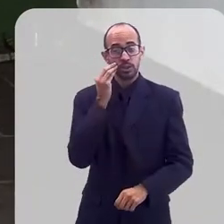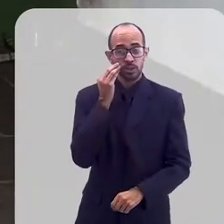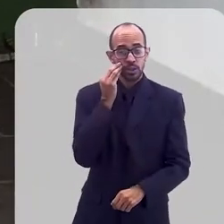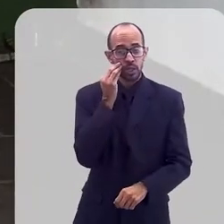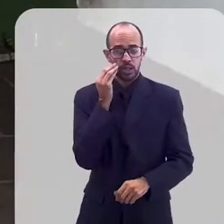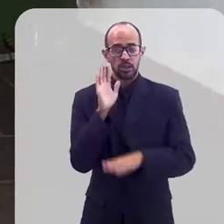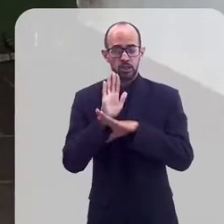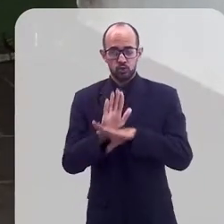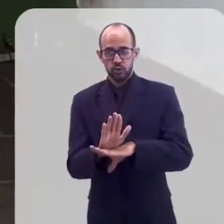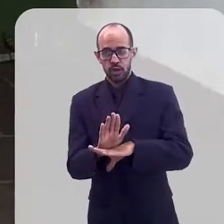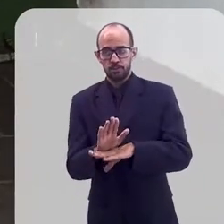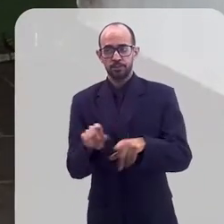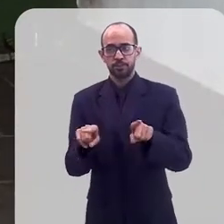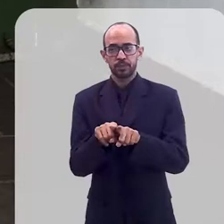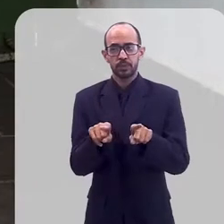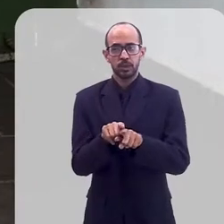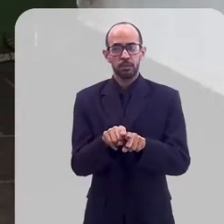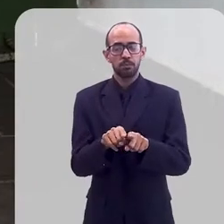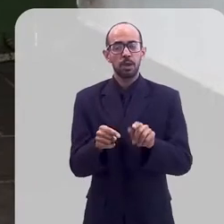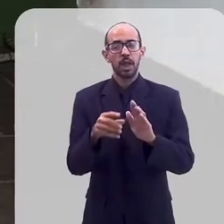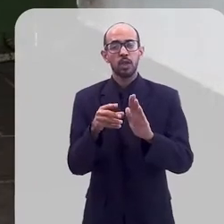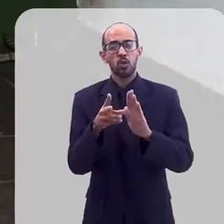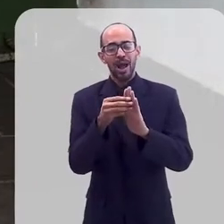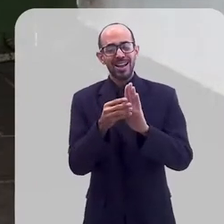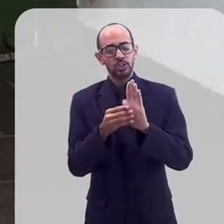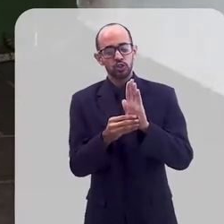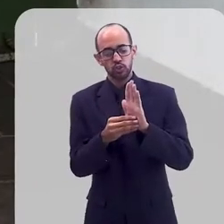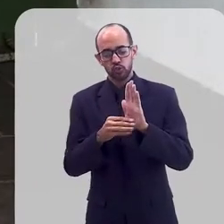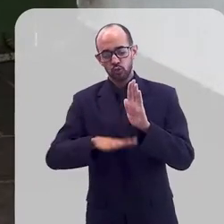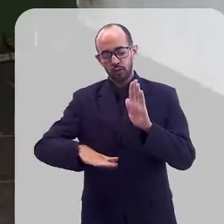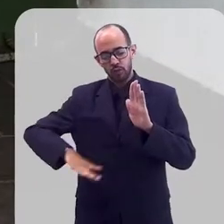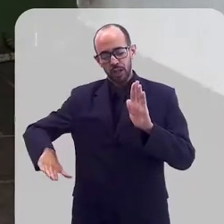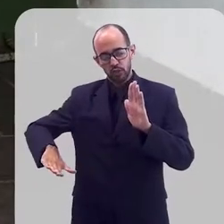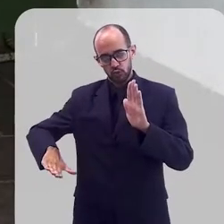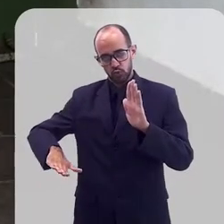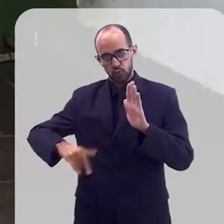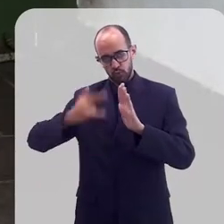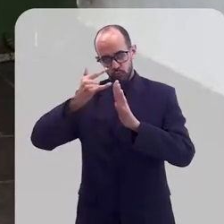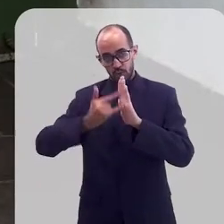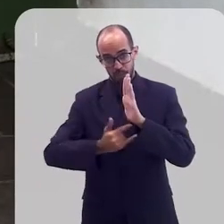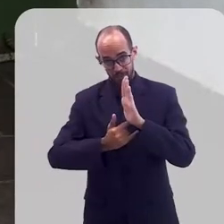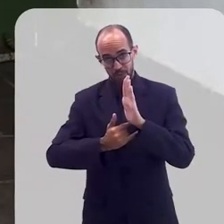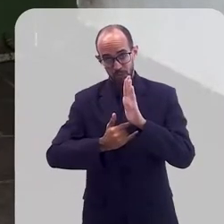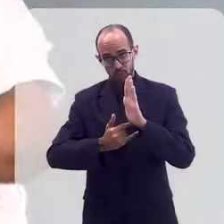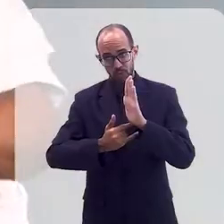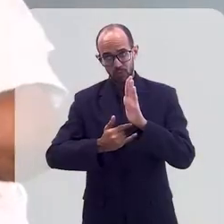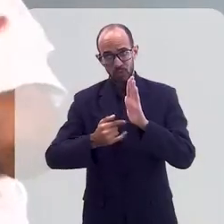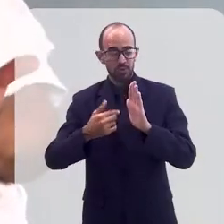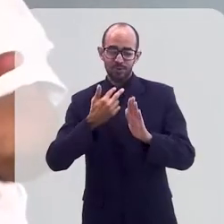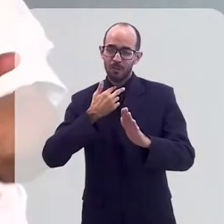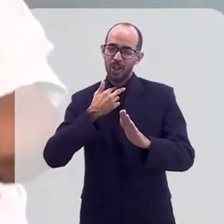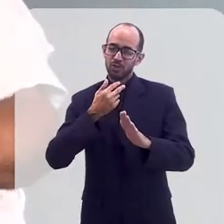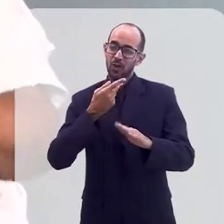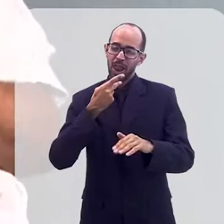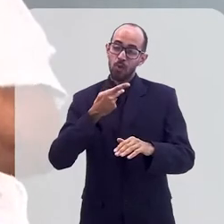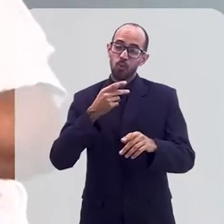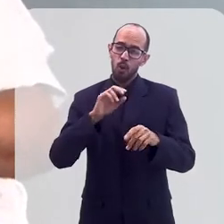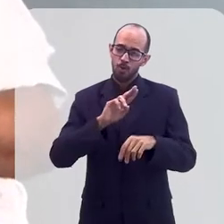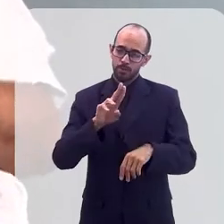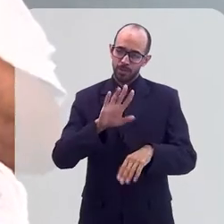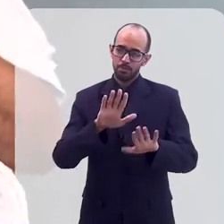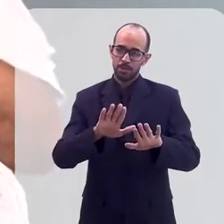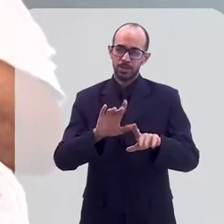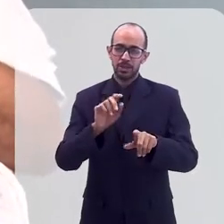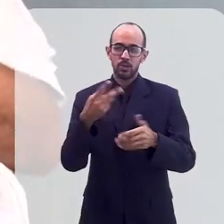forma. E o subregistro infantil foi muito engraçado, porque, vamos lá, não vou falar o nome, mas, por